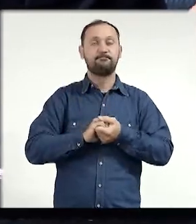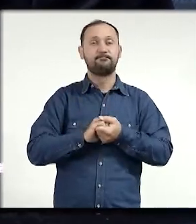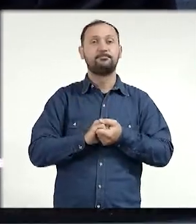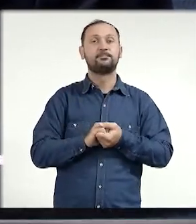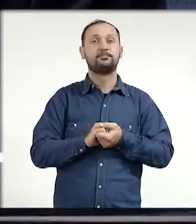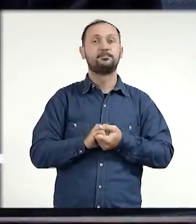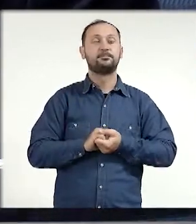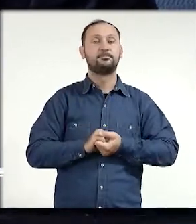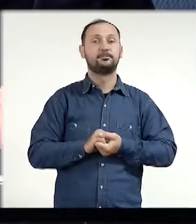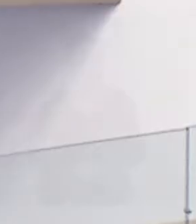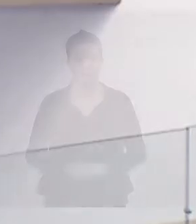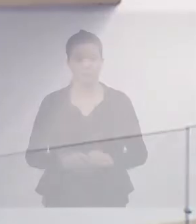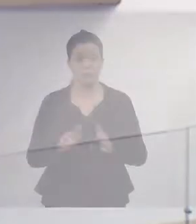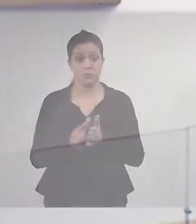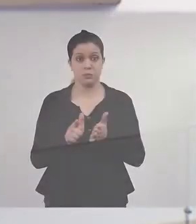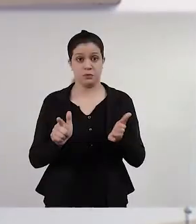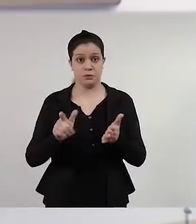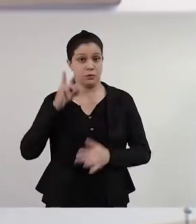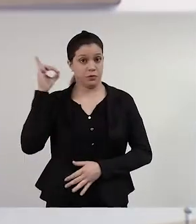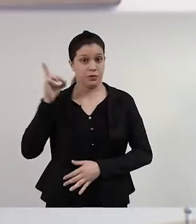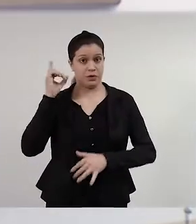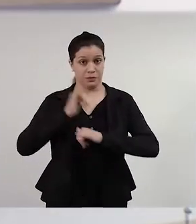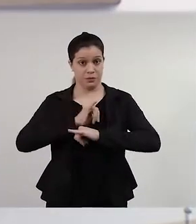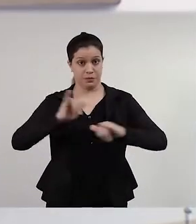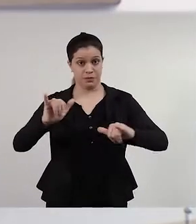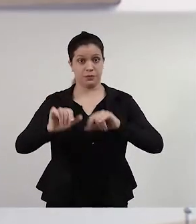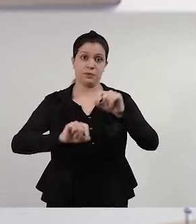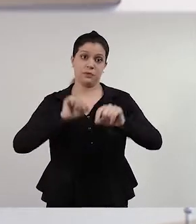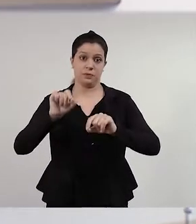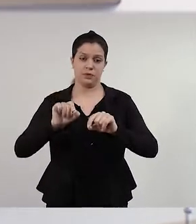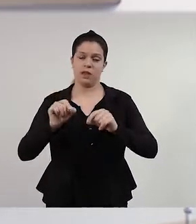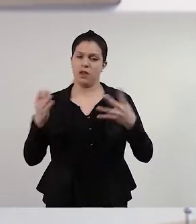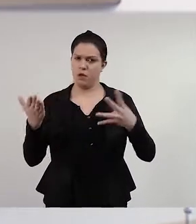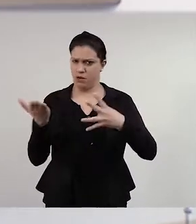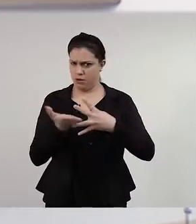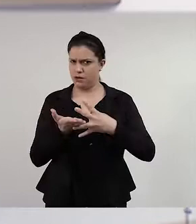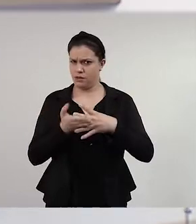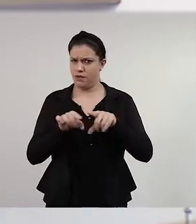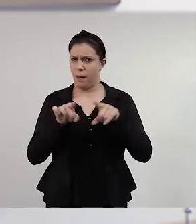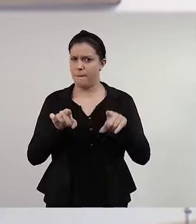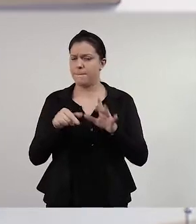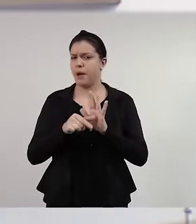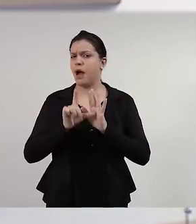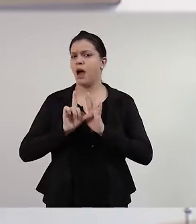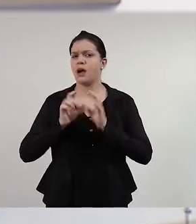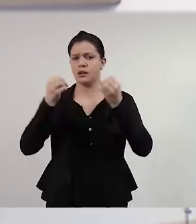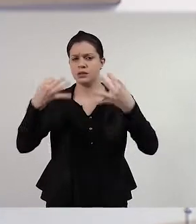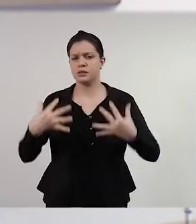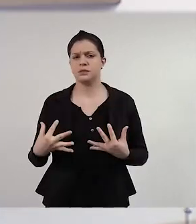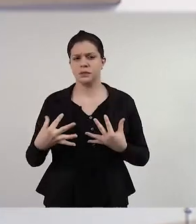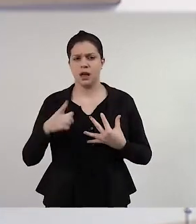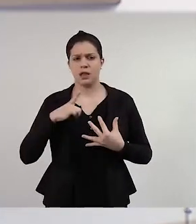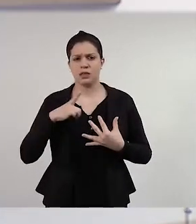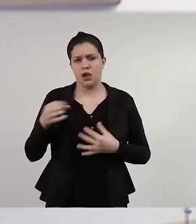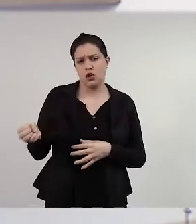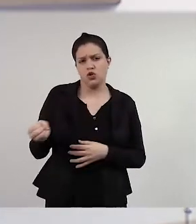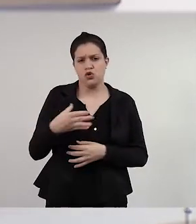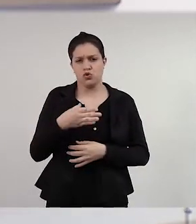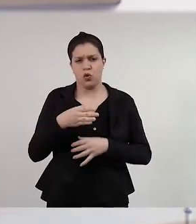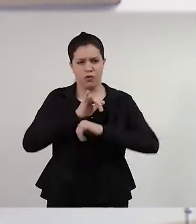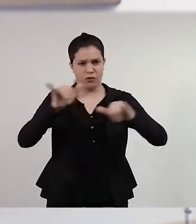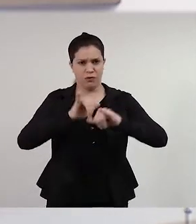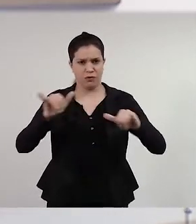Redação, a CCJR. O Jornal Parlamentar segue para um breve intervalo. Antes, confira um trecho da nova edição do